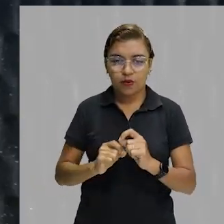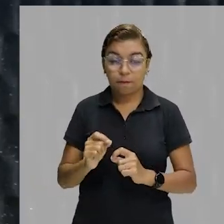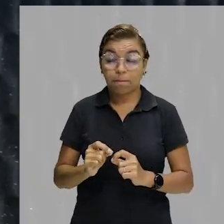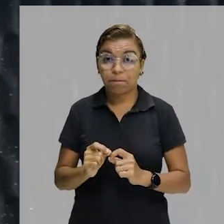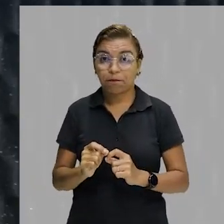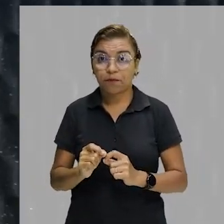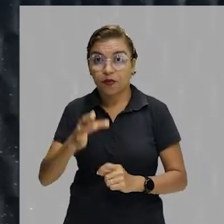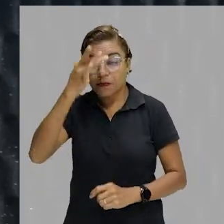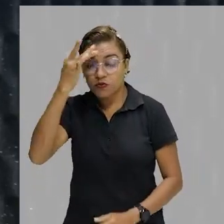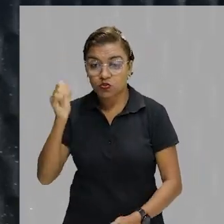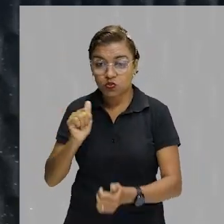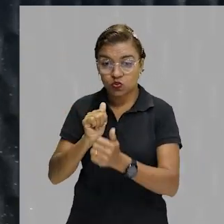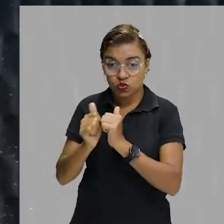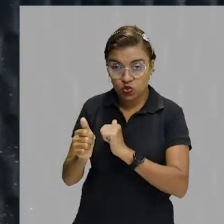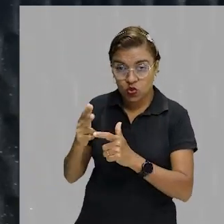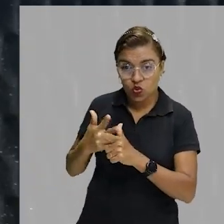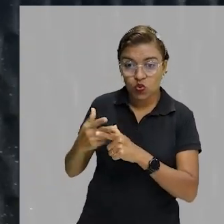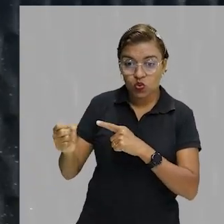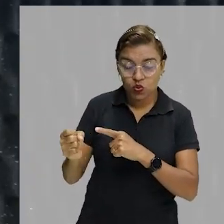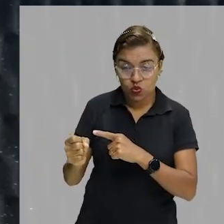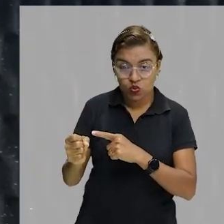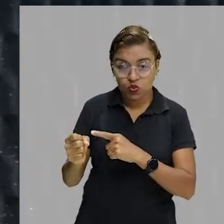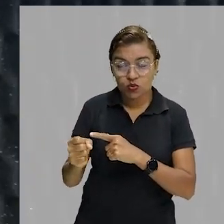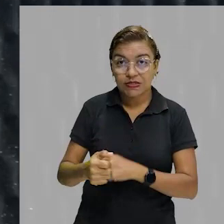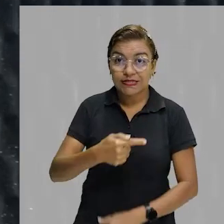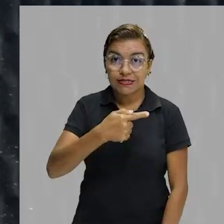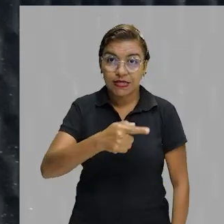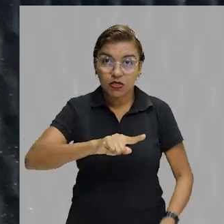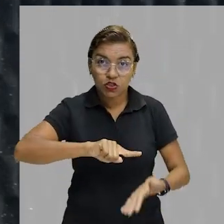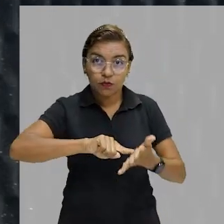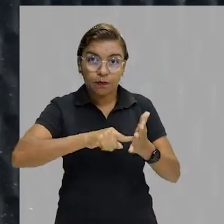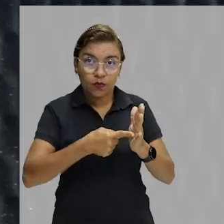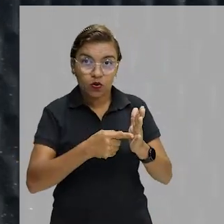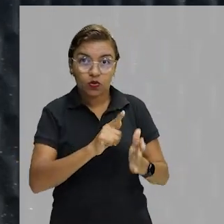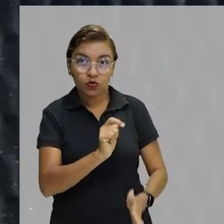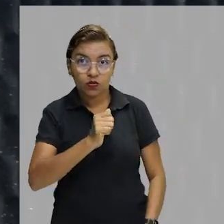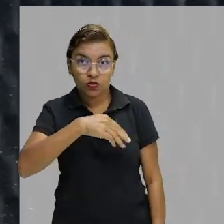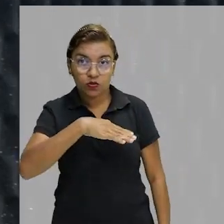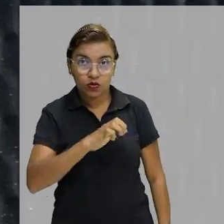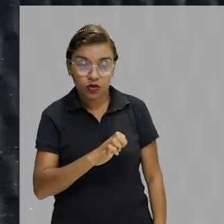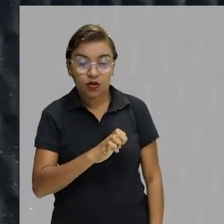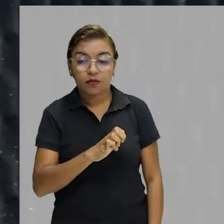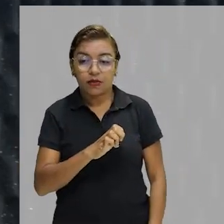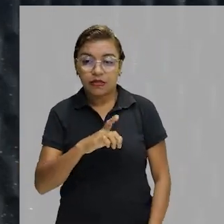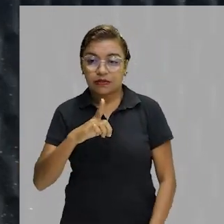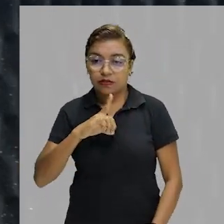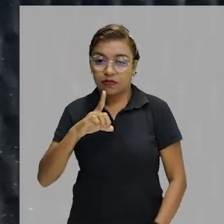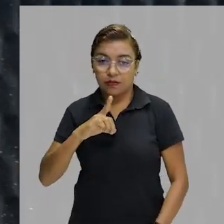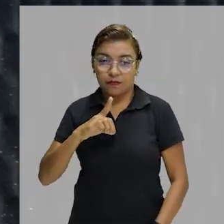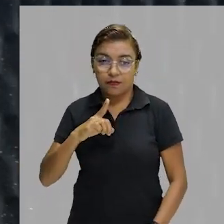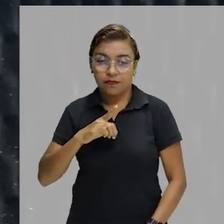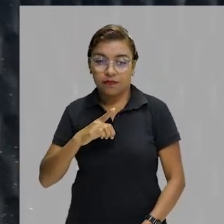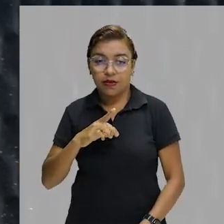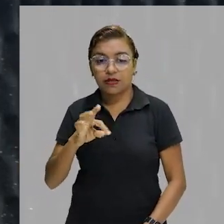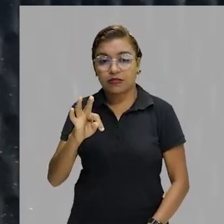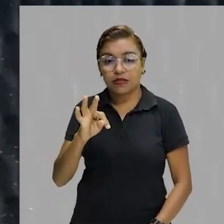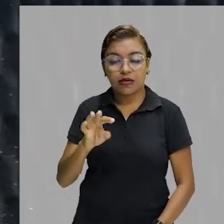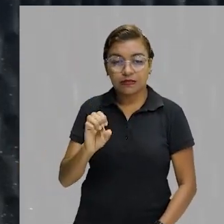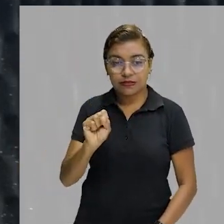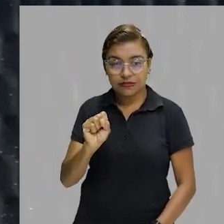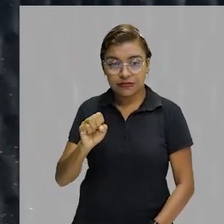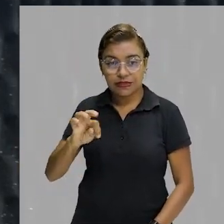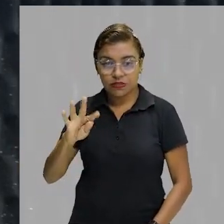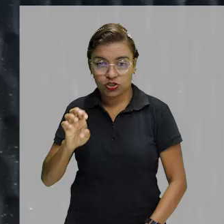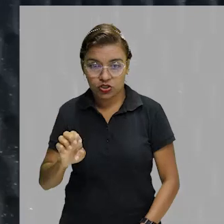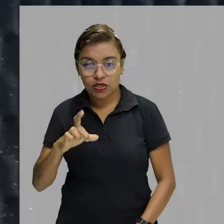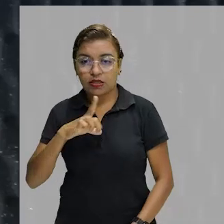jogador, o time que ganhar os primeiros 7 pontos do game, e o 7, desde que tenha uma margem de 2 pontos sobre o